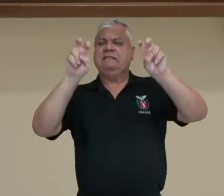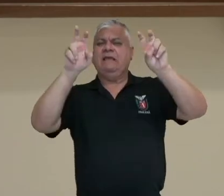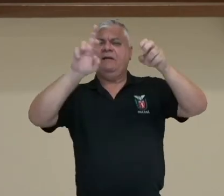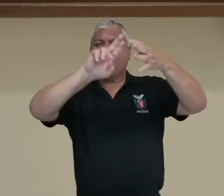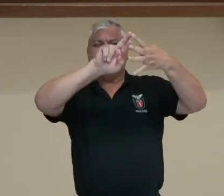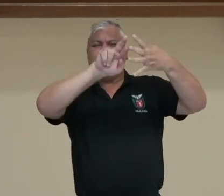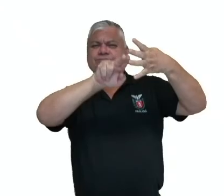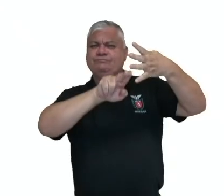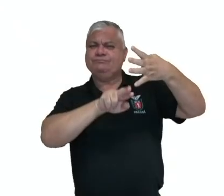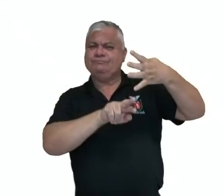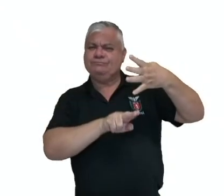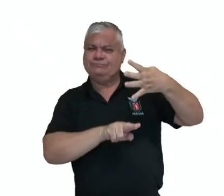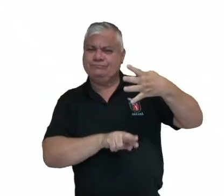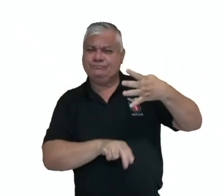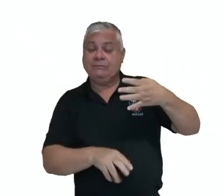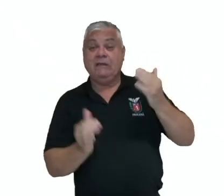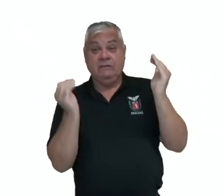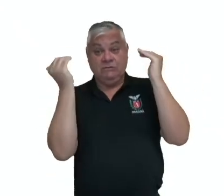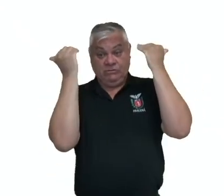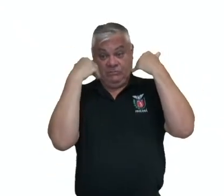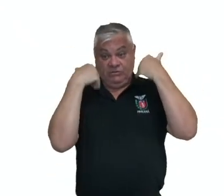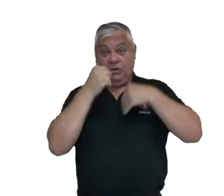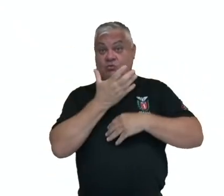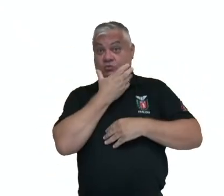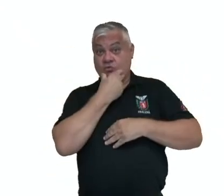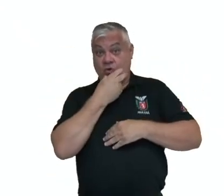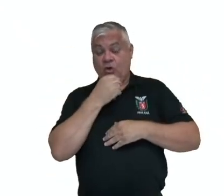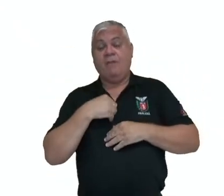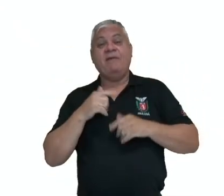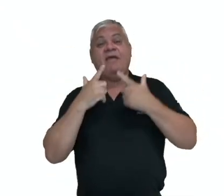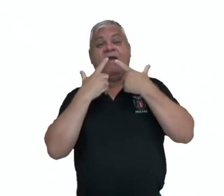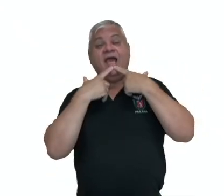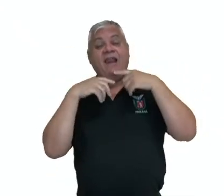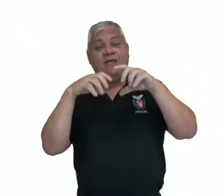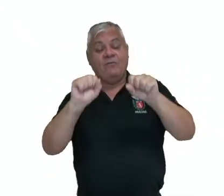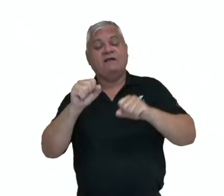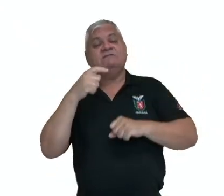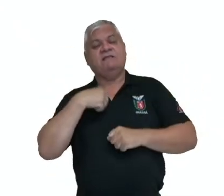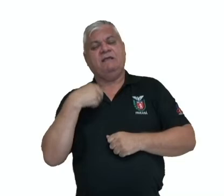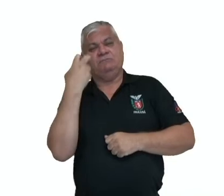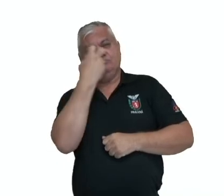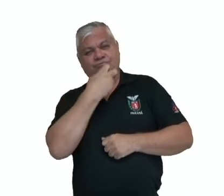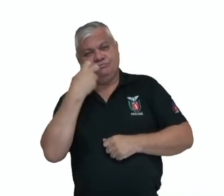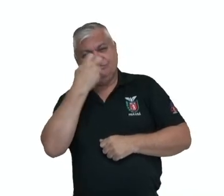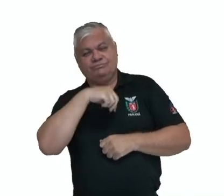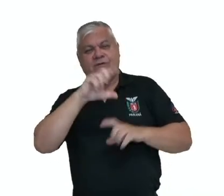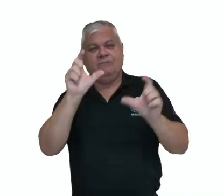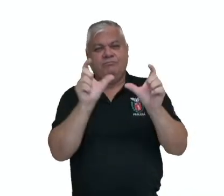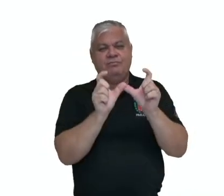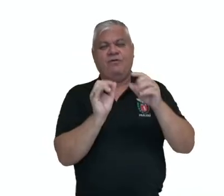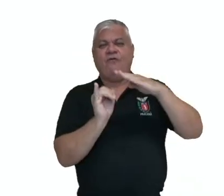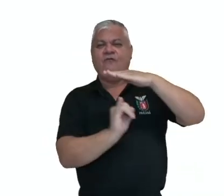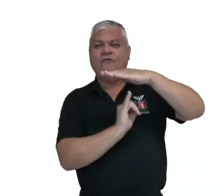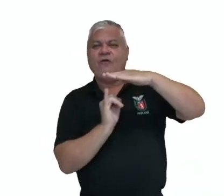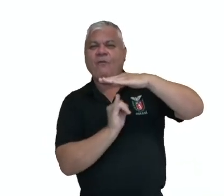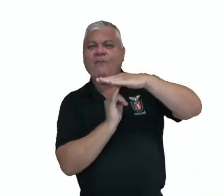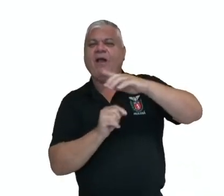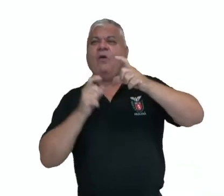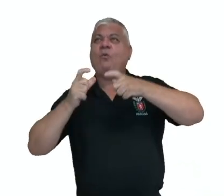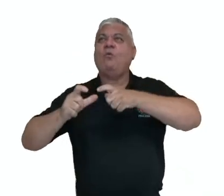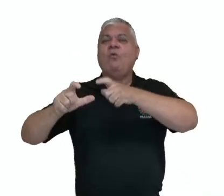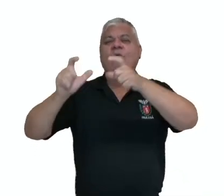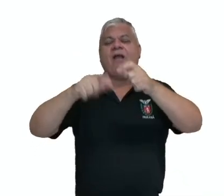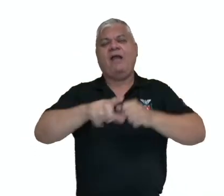a partir de subjetividade e emoção. Quanto à linguagem, traços da oralidade, informalidade, coloquialismos, humor,